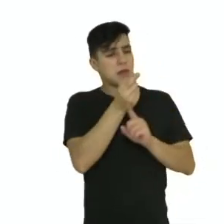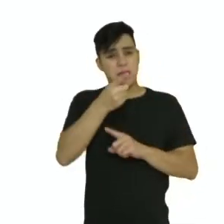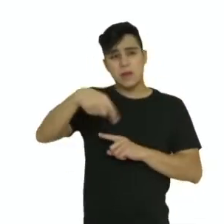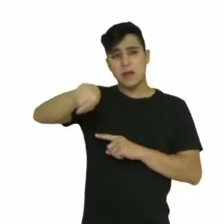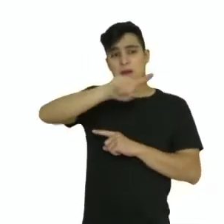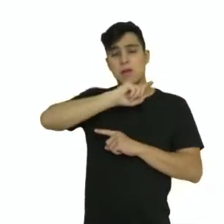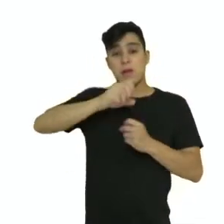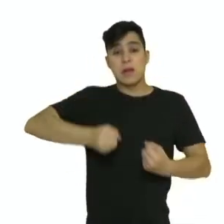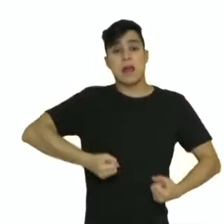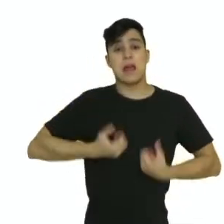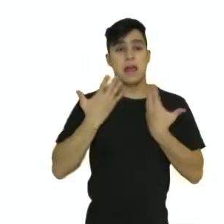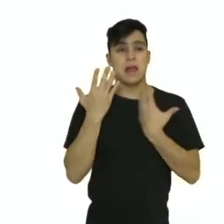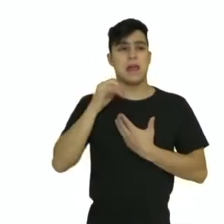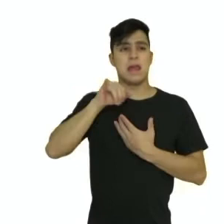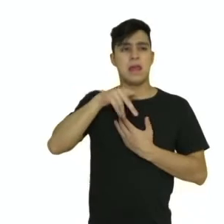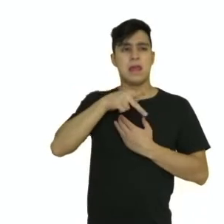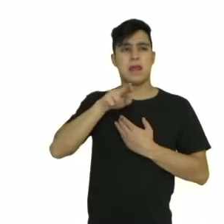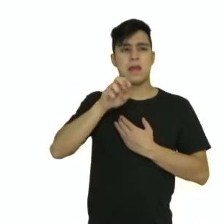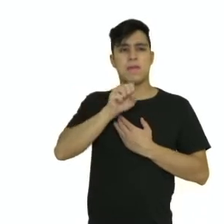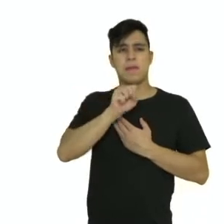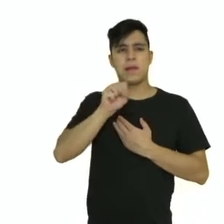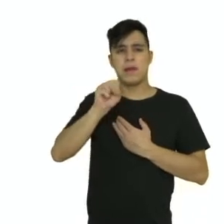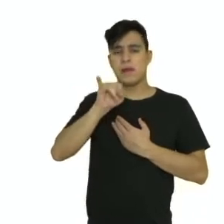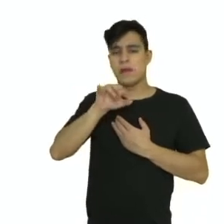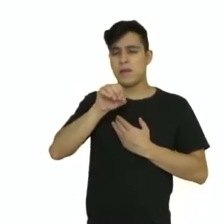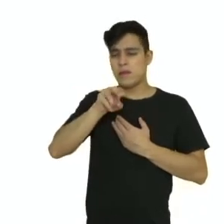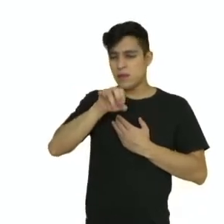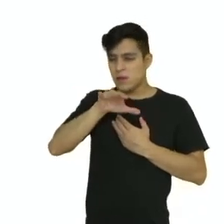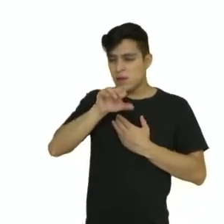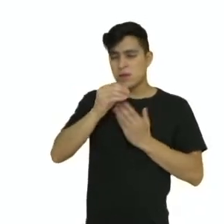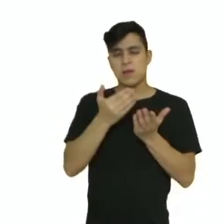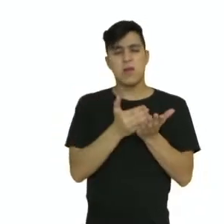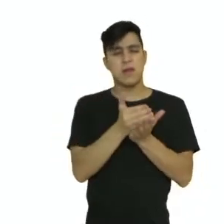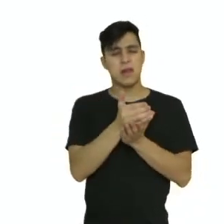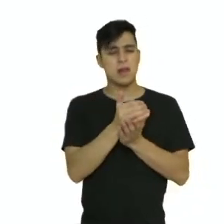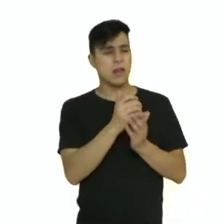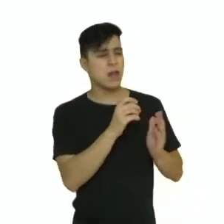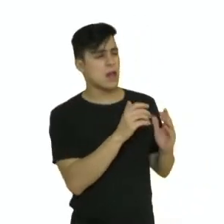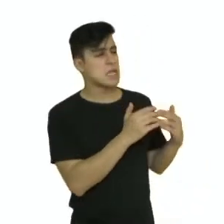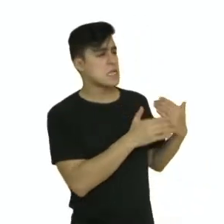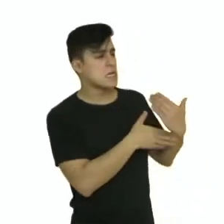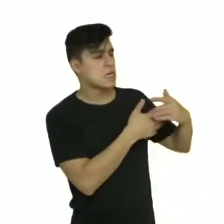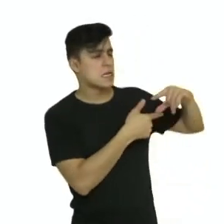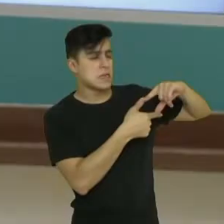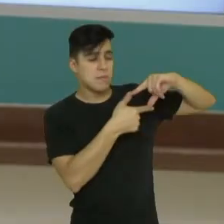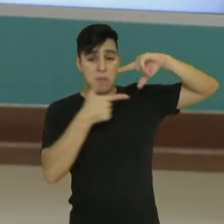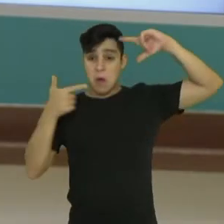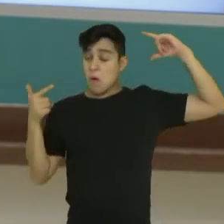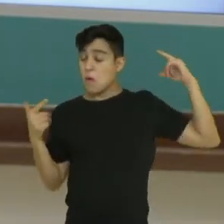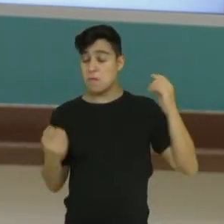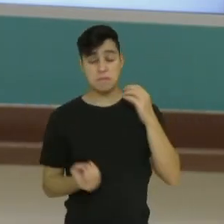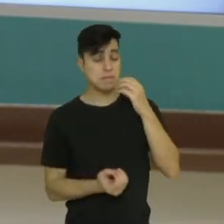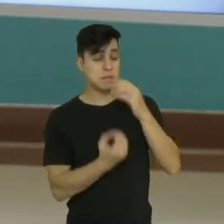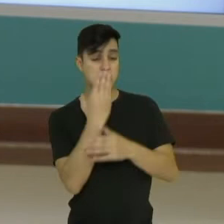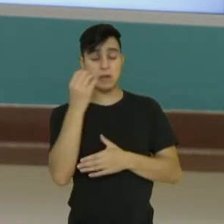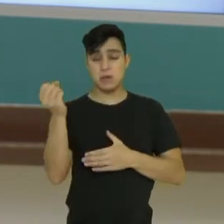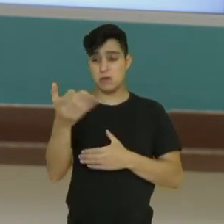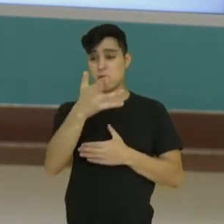consequência e começa a inovar os conceitos técnicos enraizados desde o Renascimento. Veja